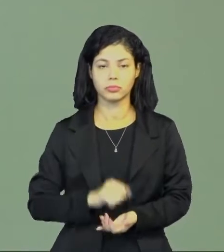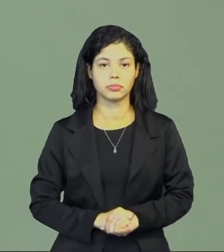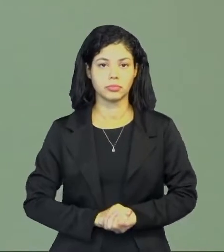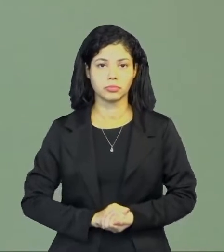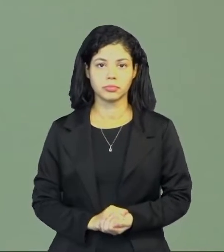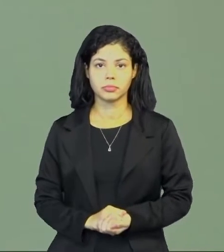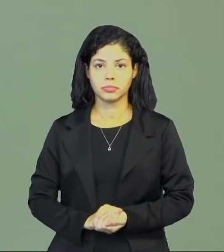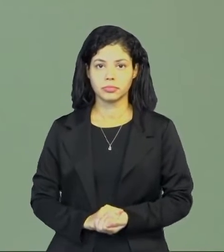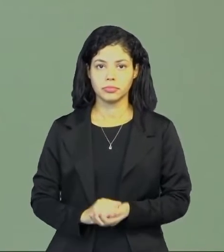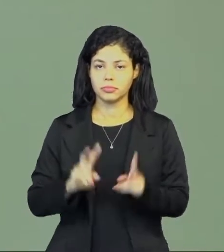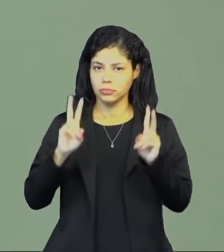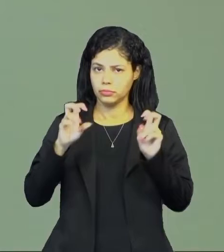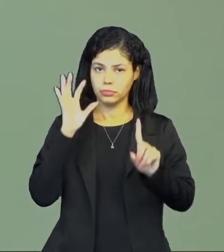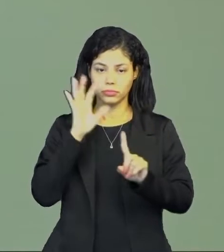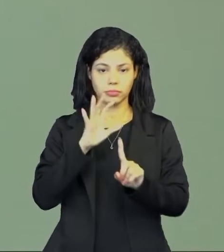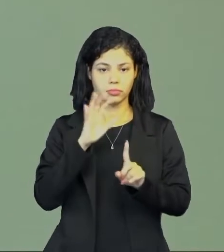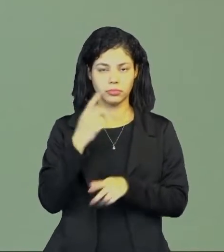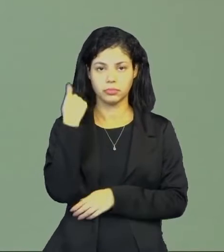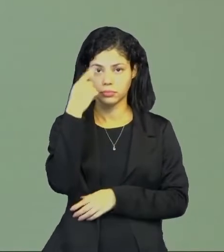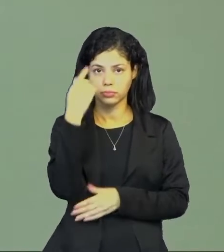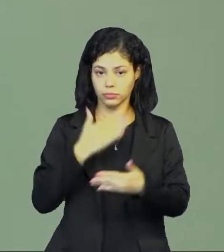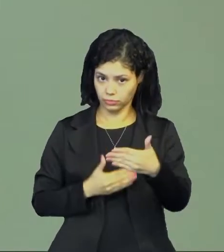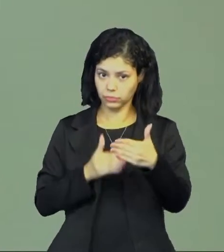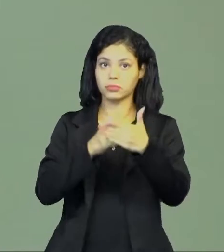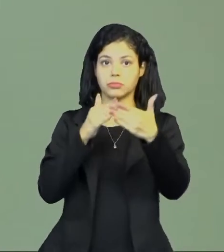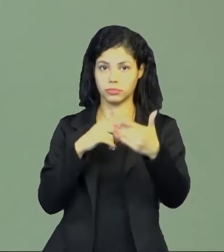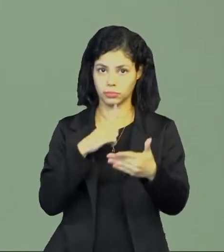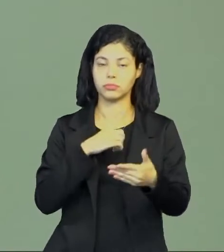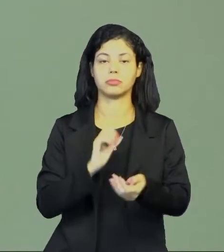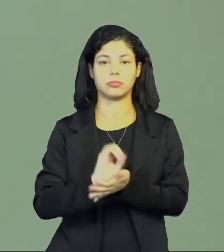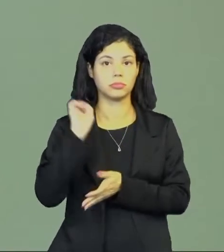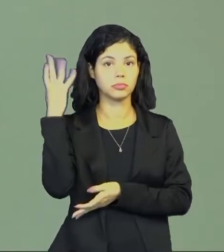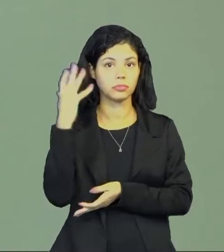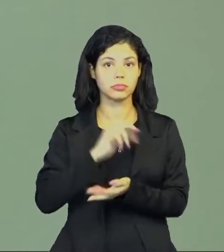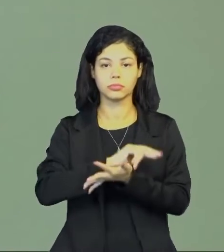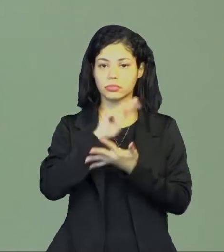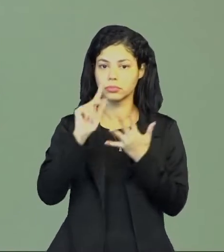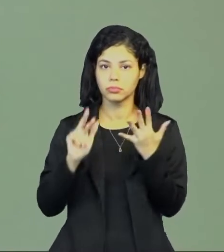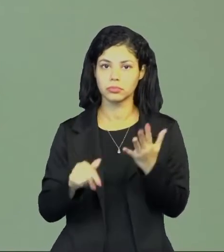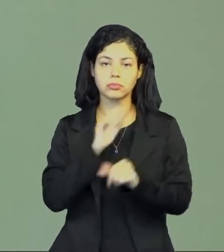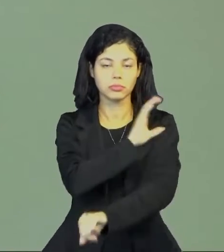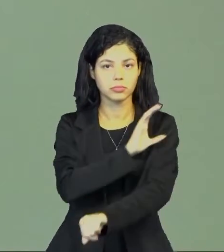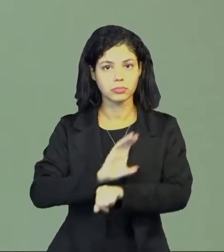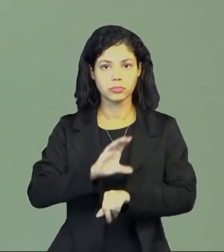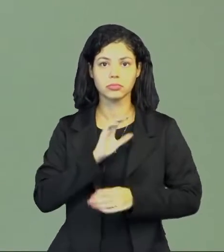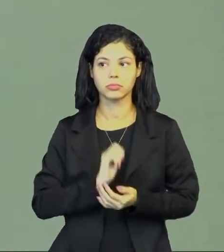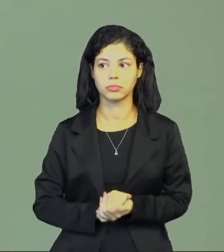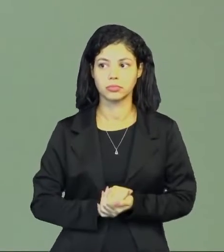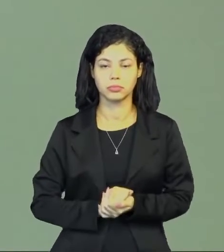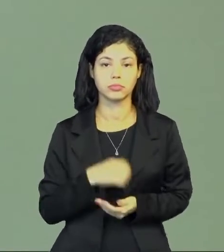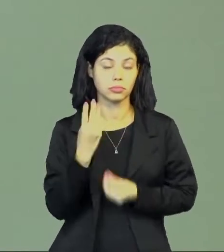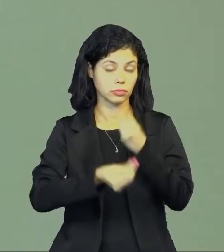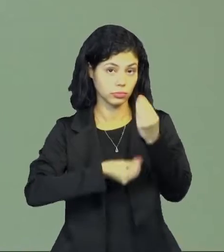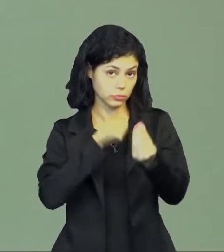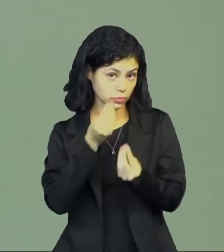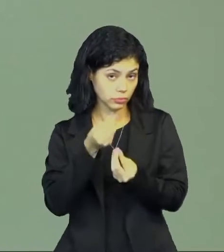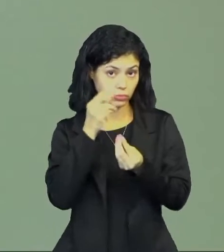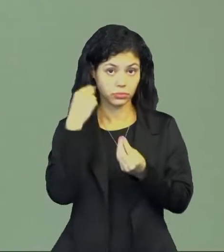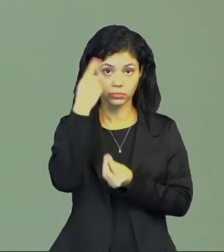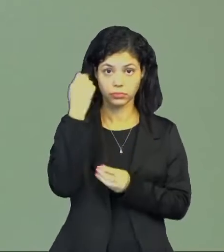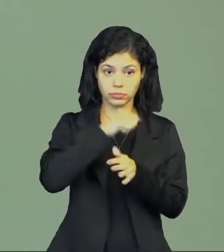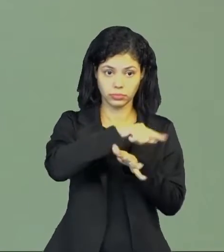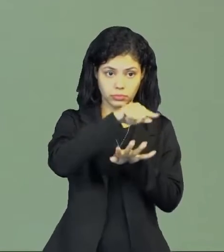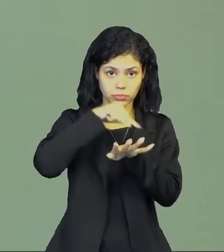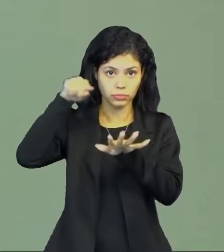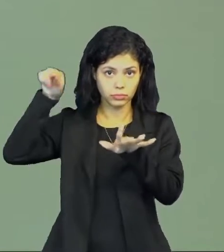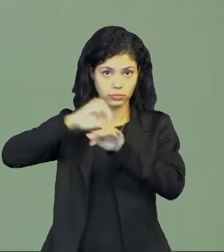aí, né, da influência do espanhol, do impacto que o espanhol causa nas diferentes culturas, né? Como o espanhol se espalha,